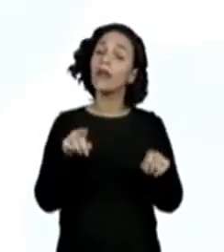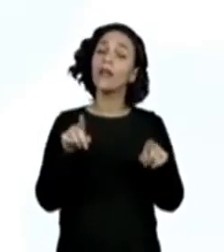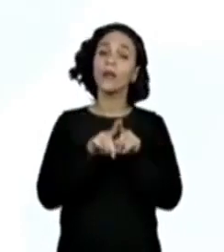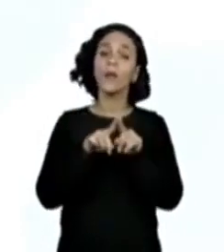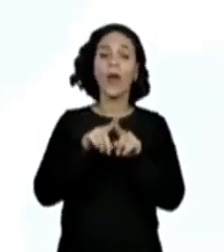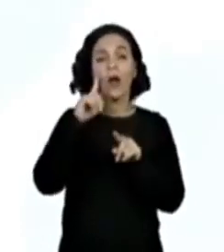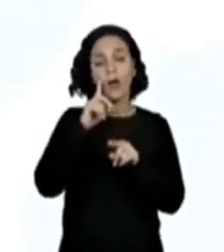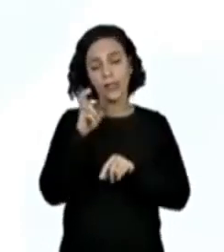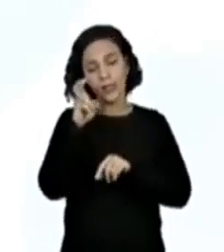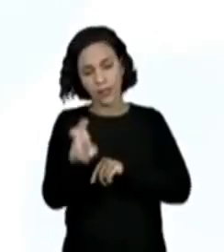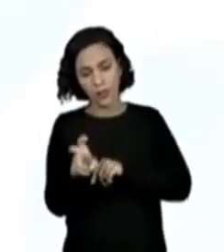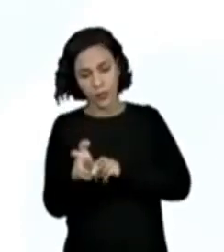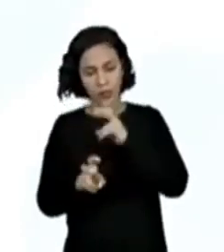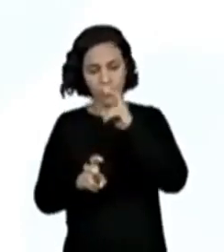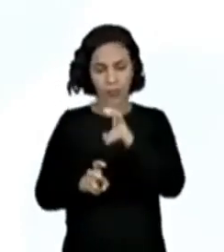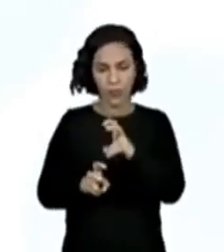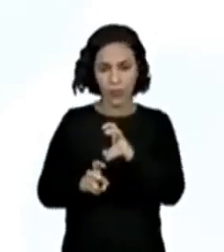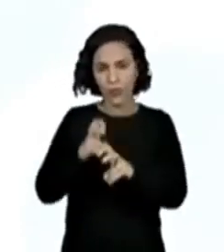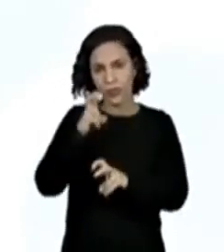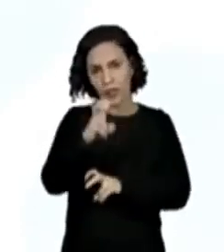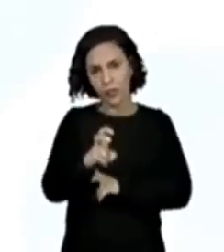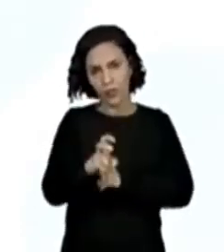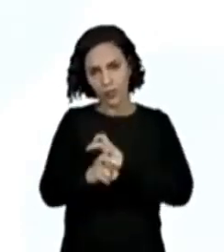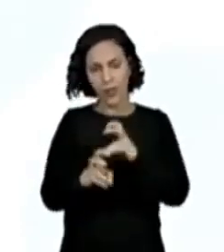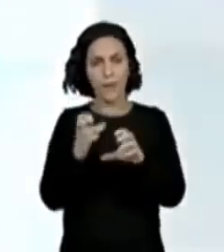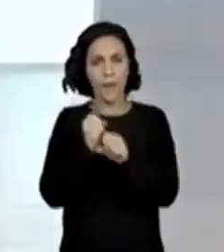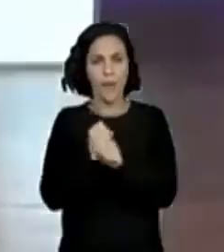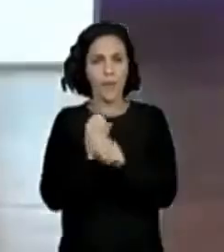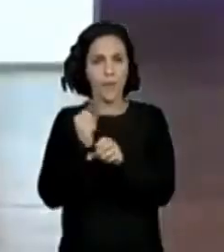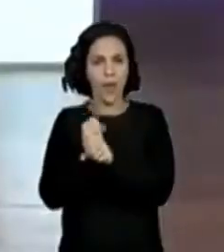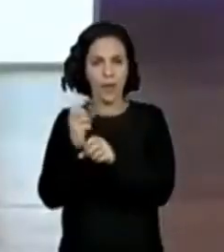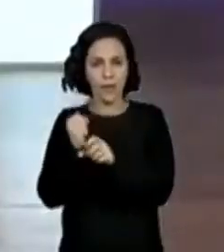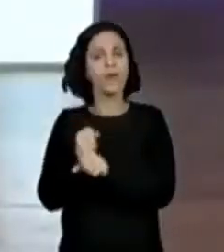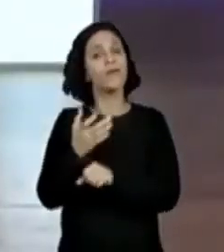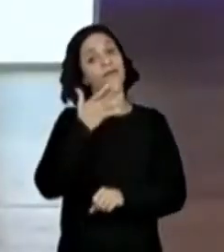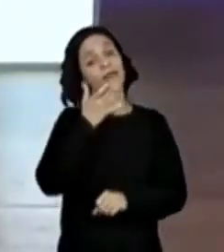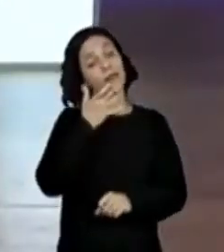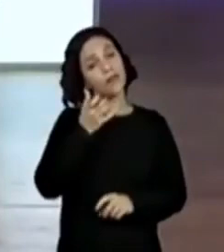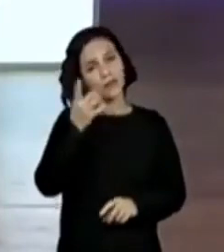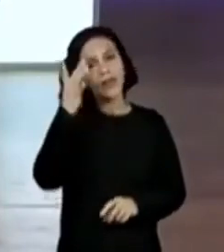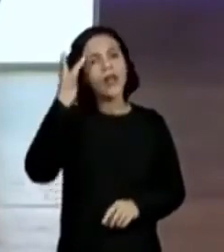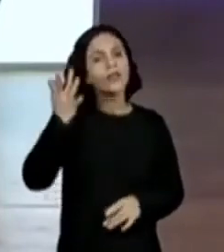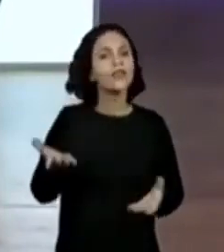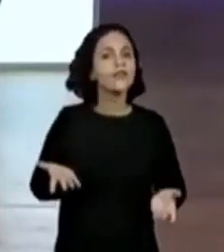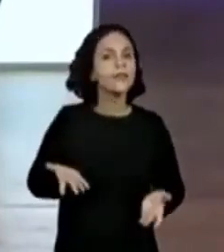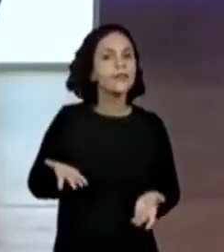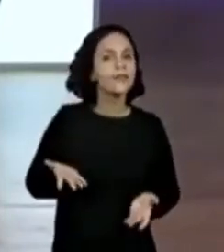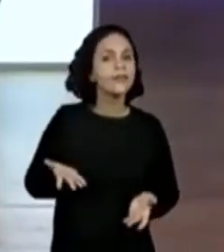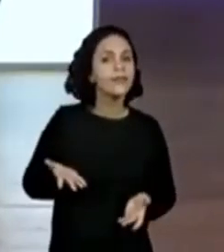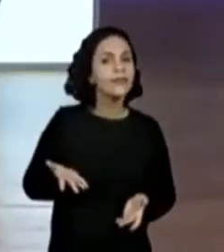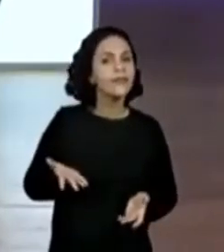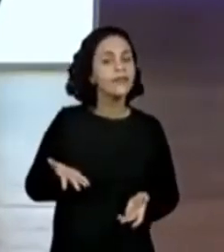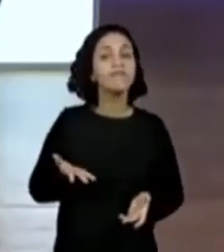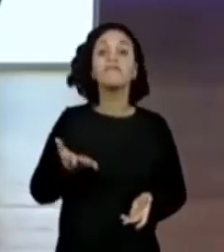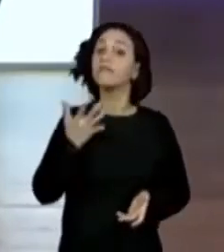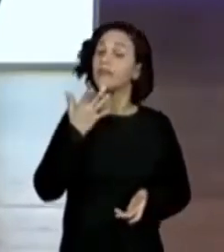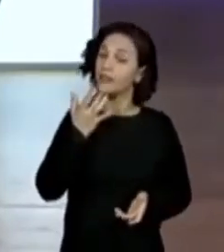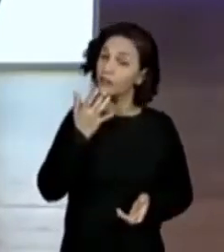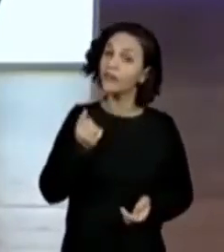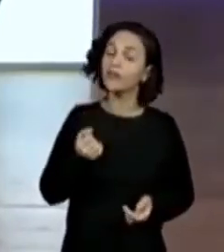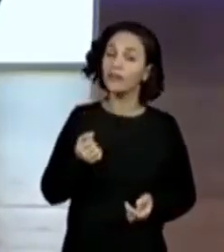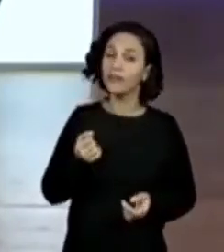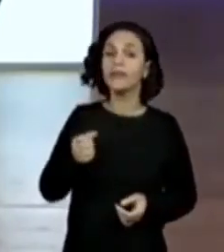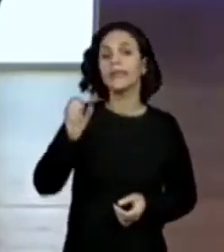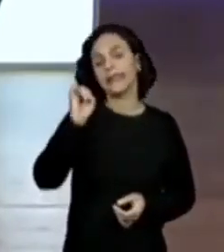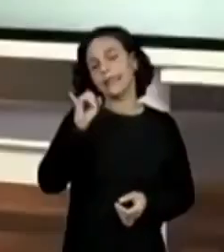5 em 5 também, né? Também. Vai ficar mais fácil se a gente contar de 5 em 5. O que é que vocês acham? Que tal